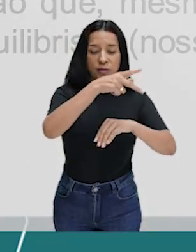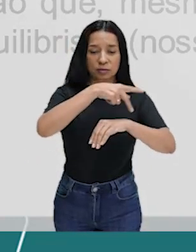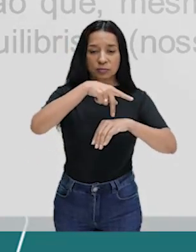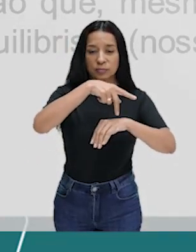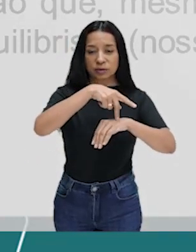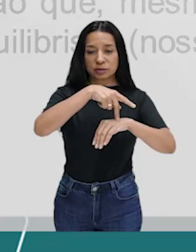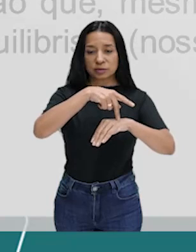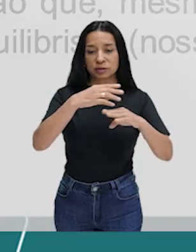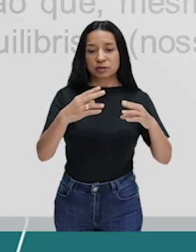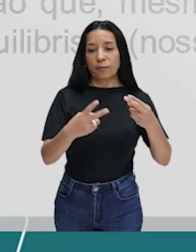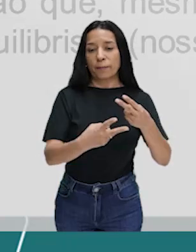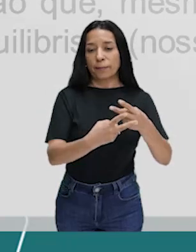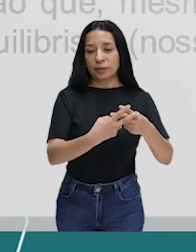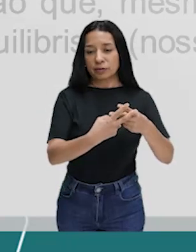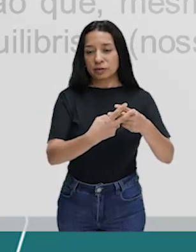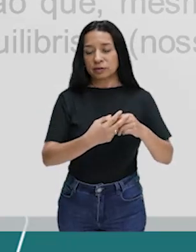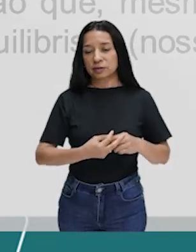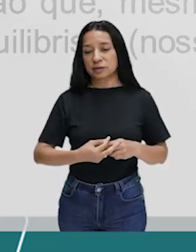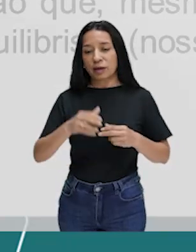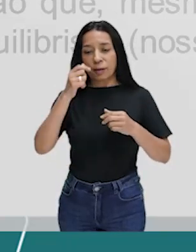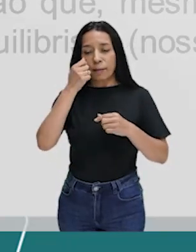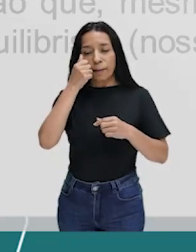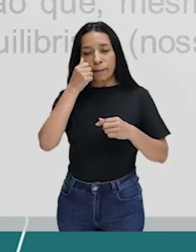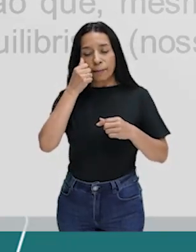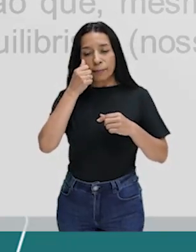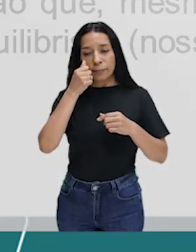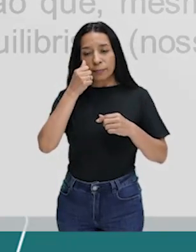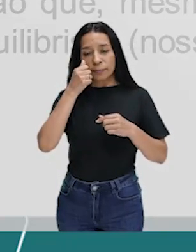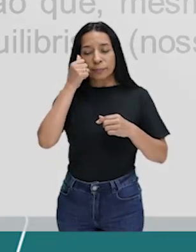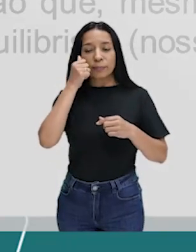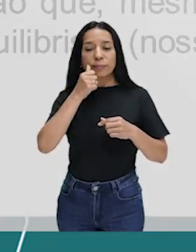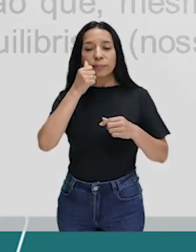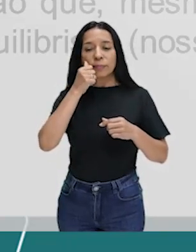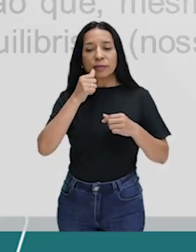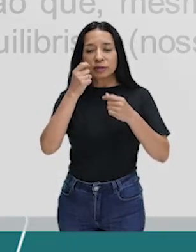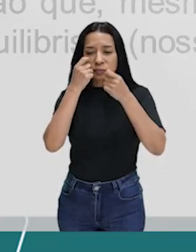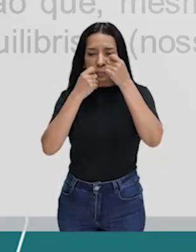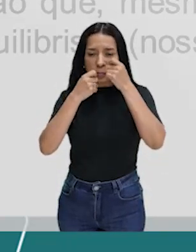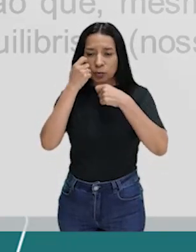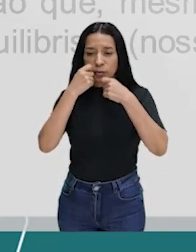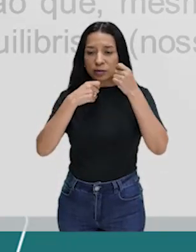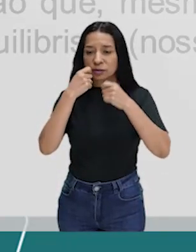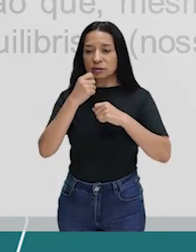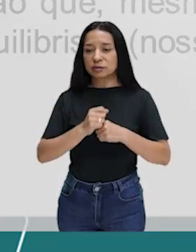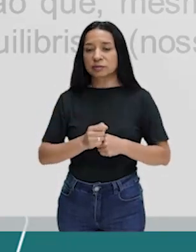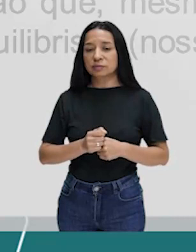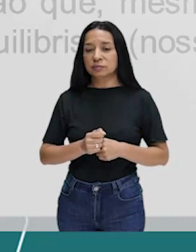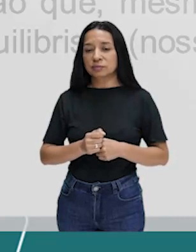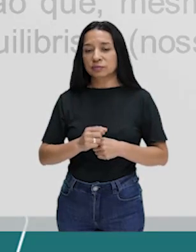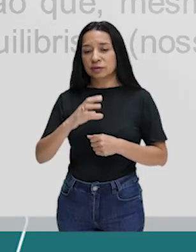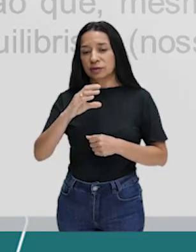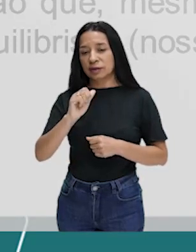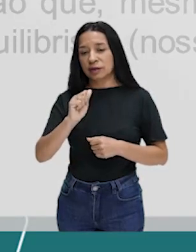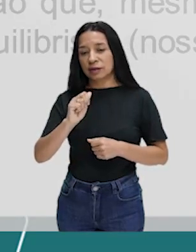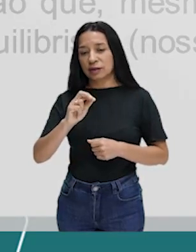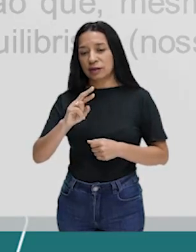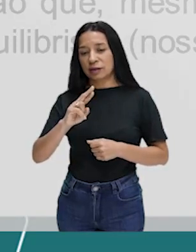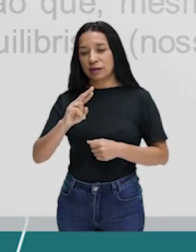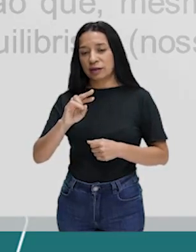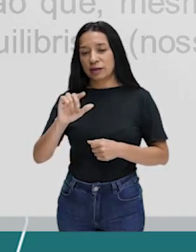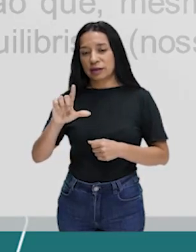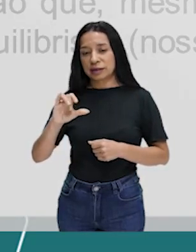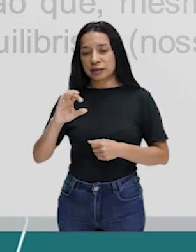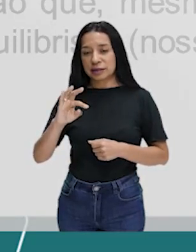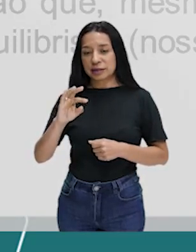choram Marias e Clarices, pela falta de seus filhos. Carlitos, que é o